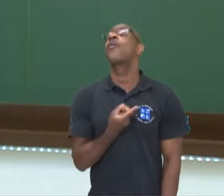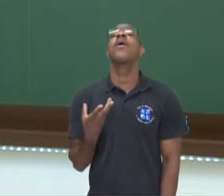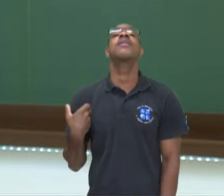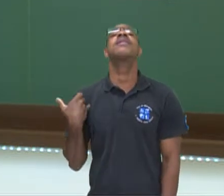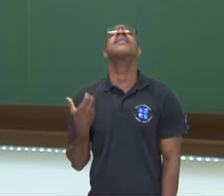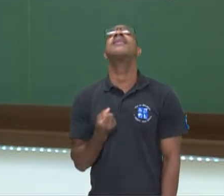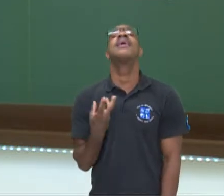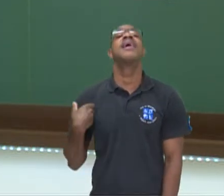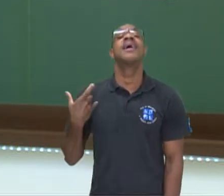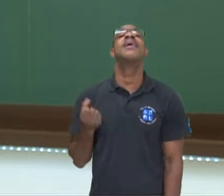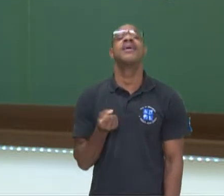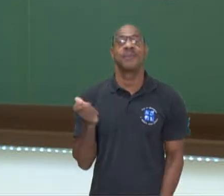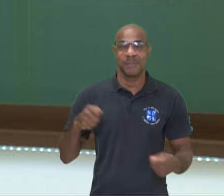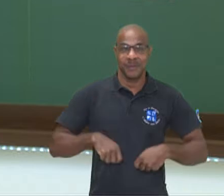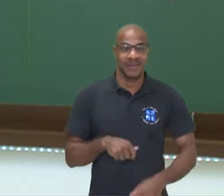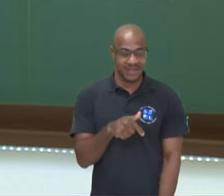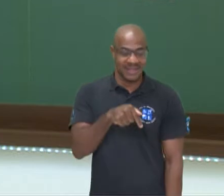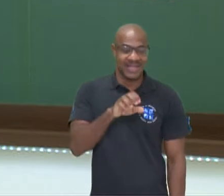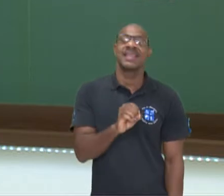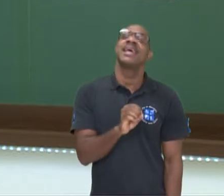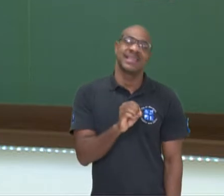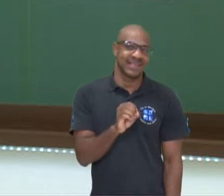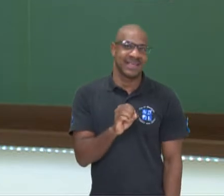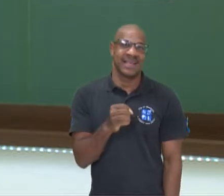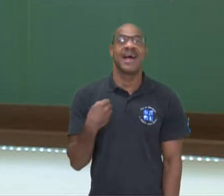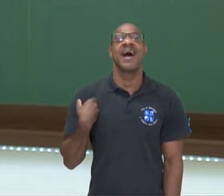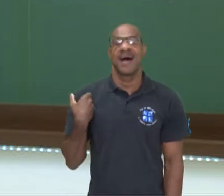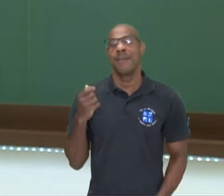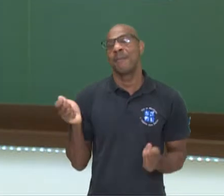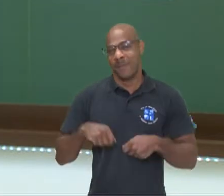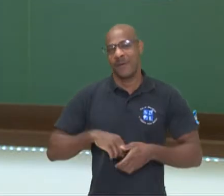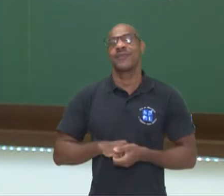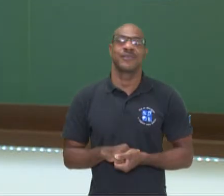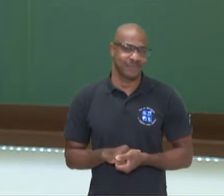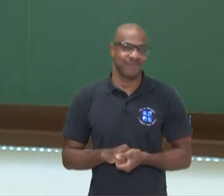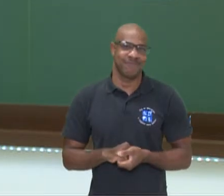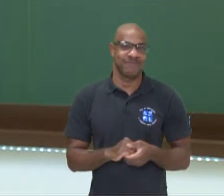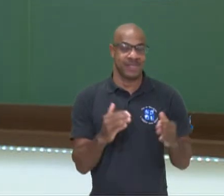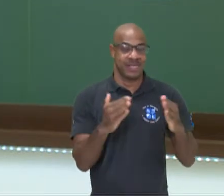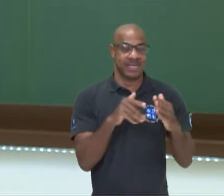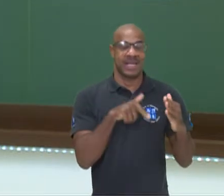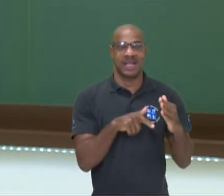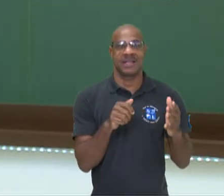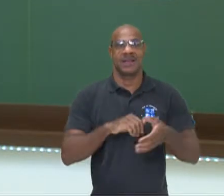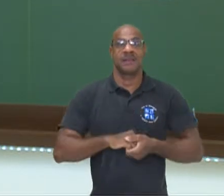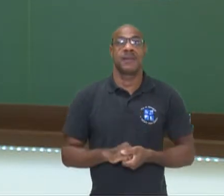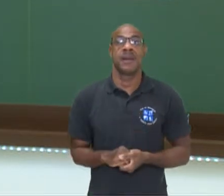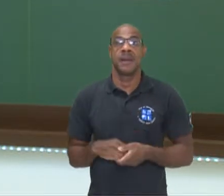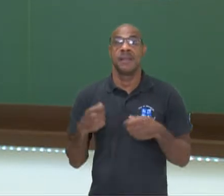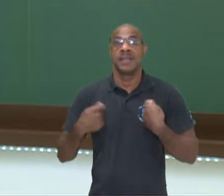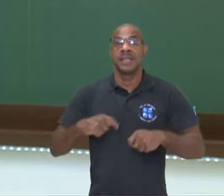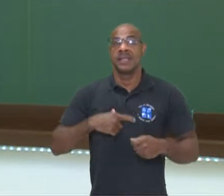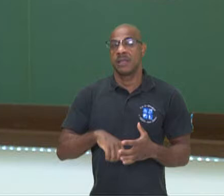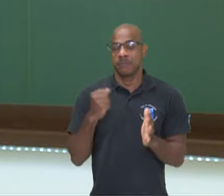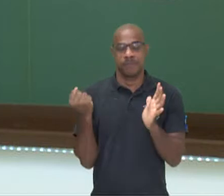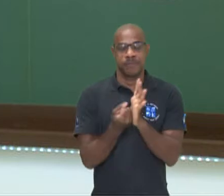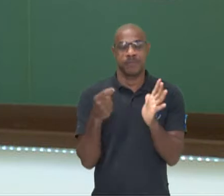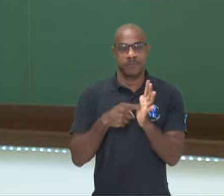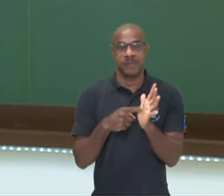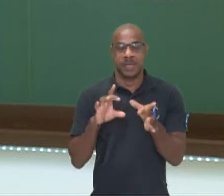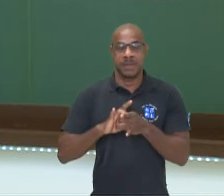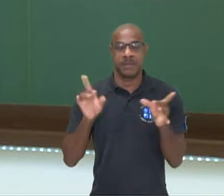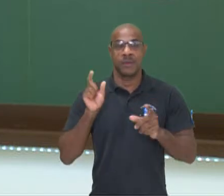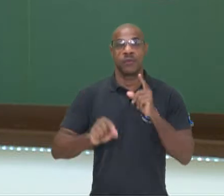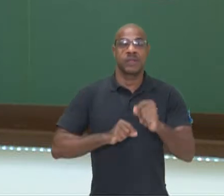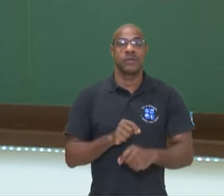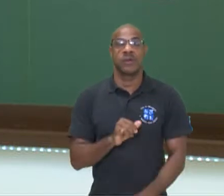seres humanos que não vão até os 70 anos, né? A arara vai. Olha lá, ó. Ela precisa de gaiolas ou viveiros